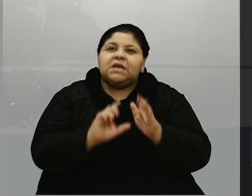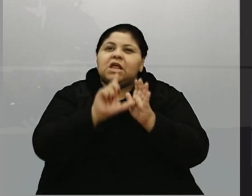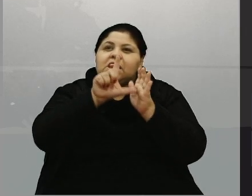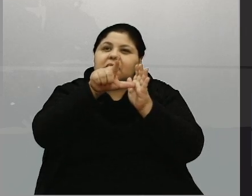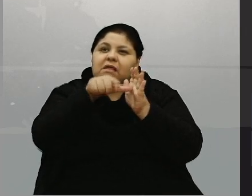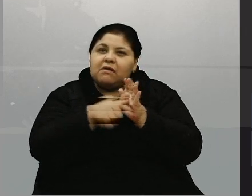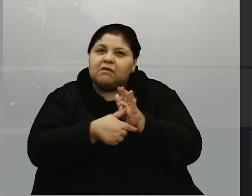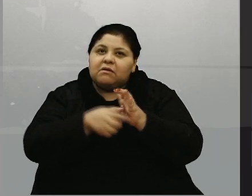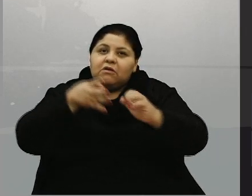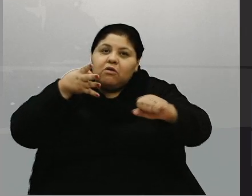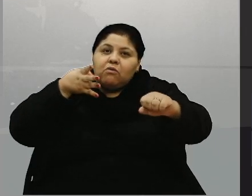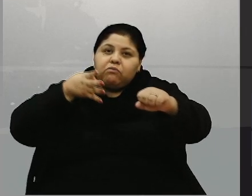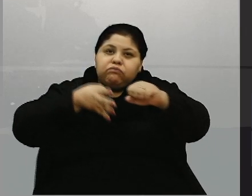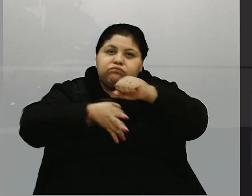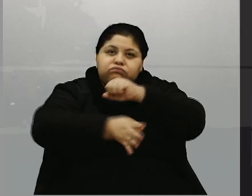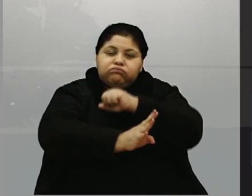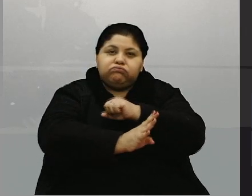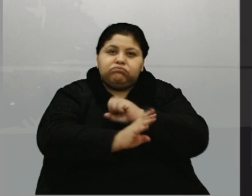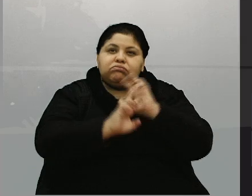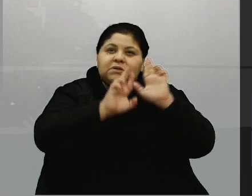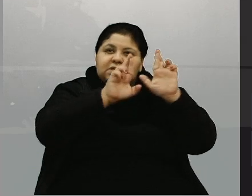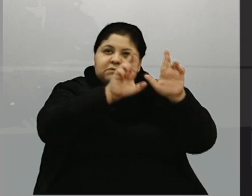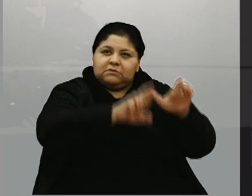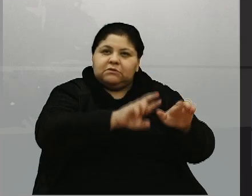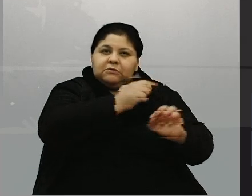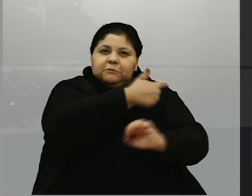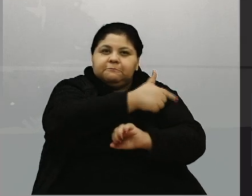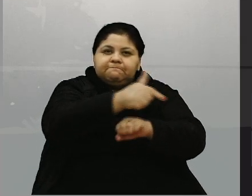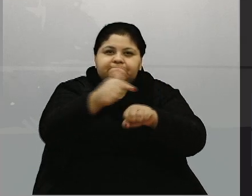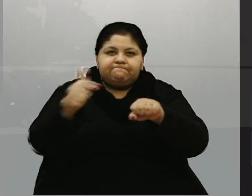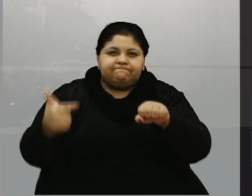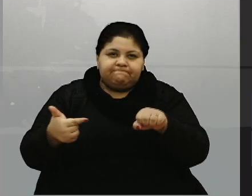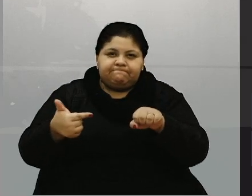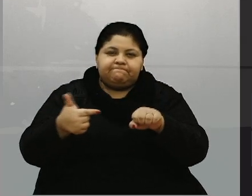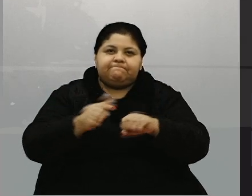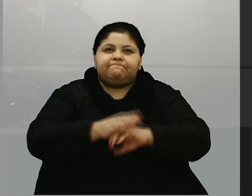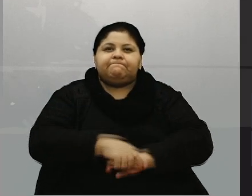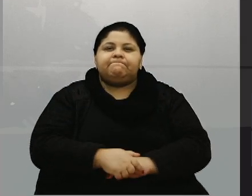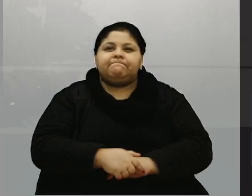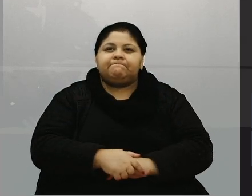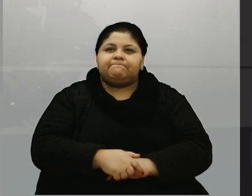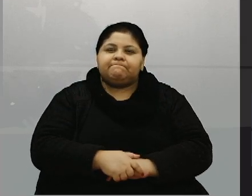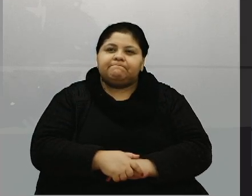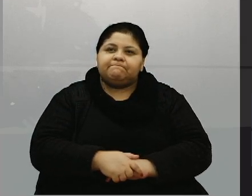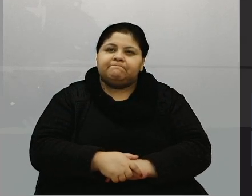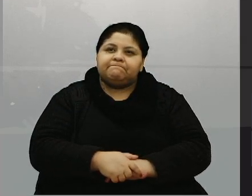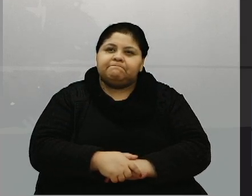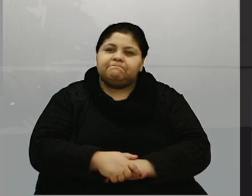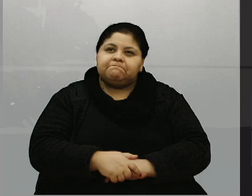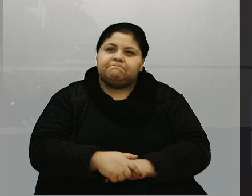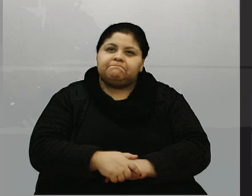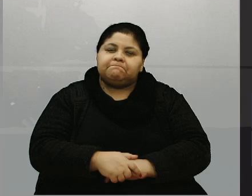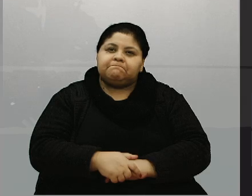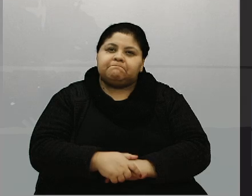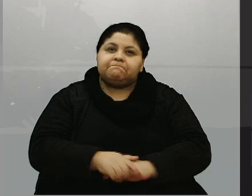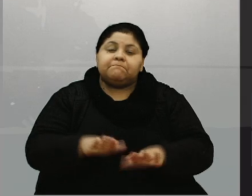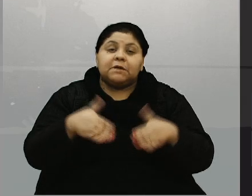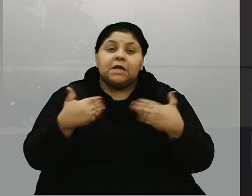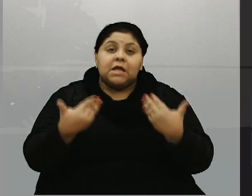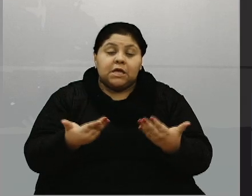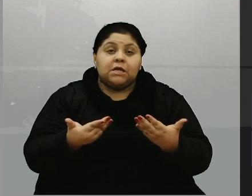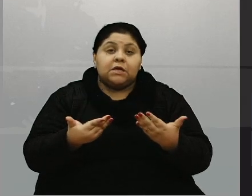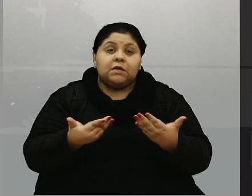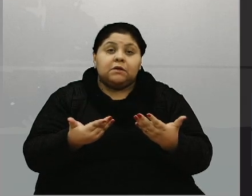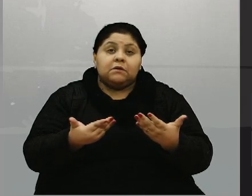vieram os imigrantes, então, da região do Hunsrück, do Palatinado, da Boêmia e da Pomerânia. E, então, entre eles haviam